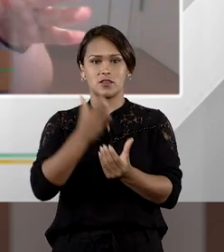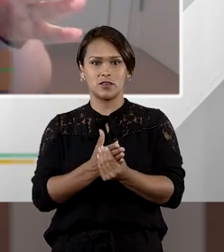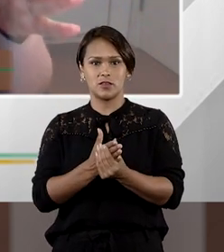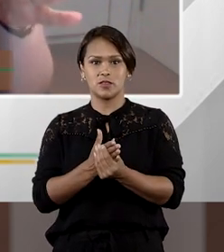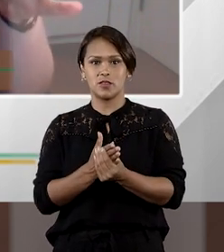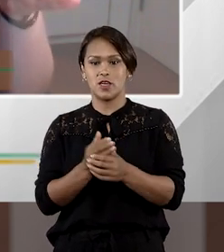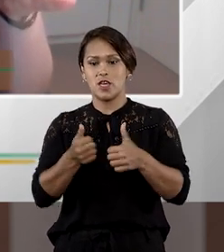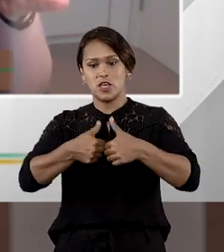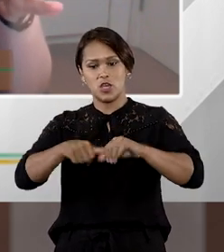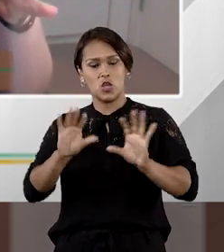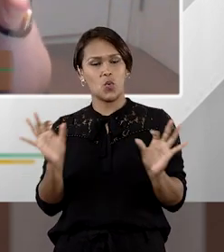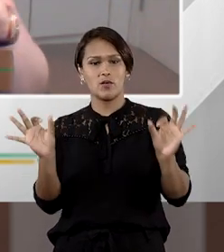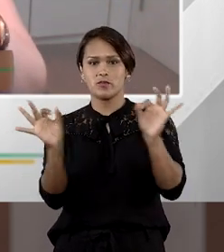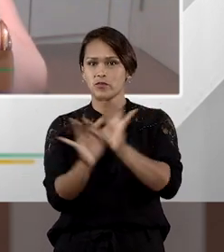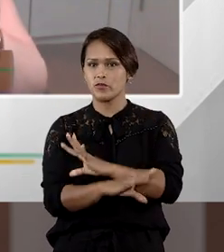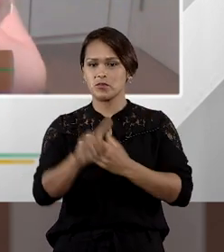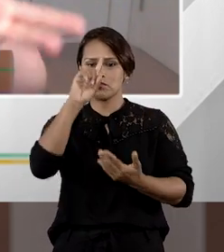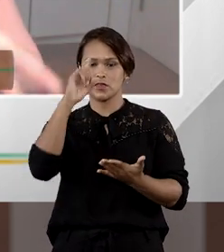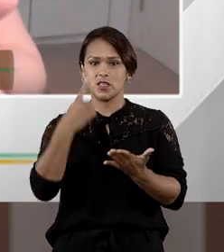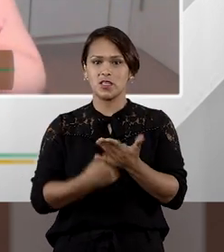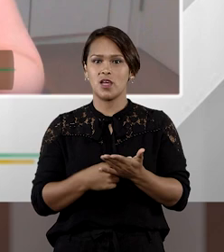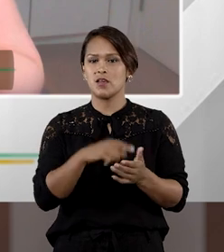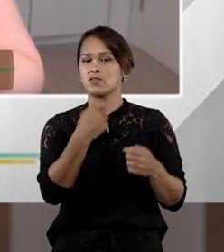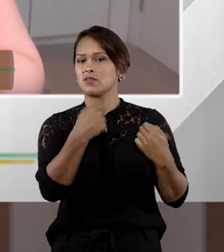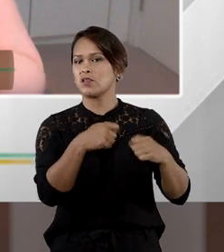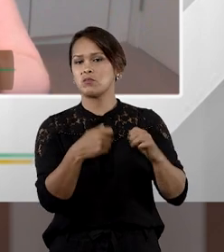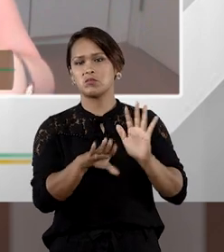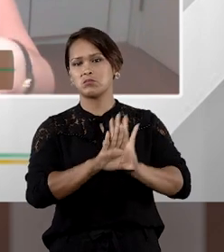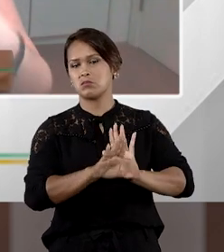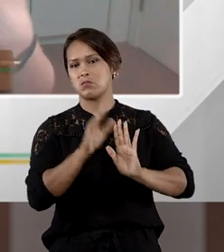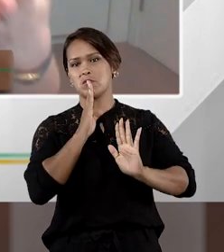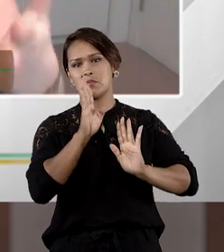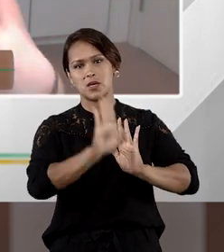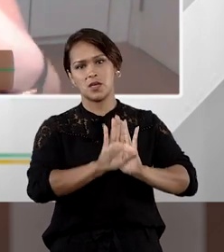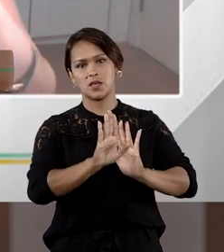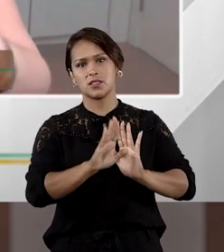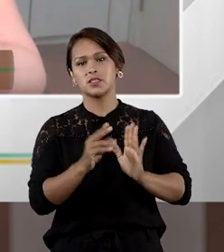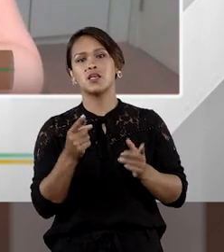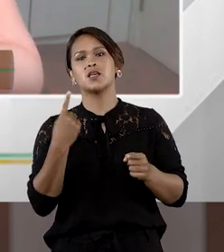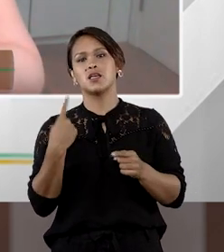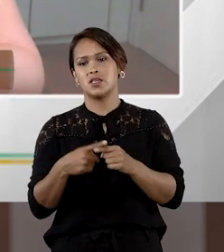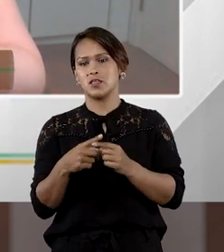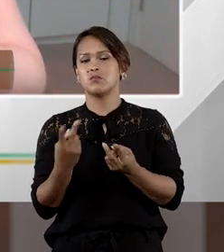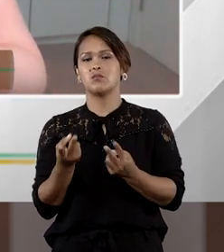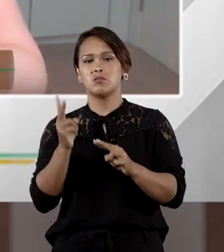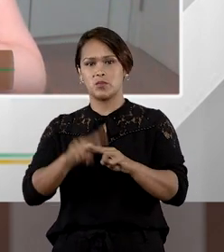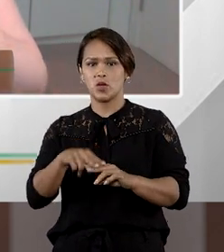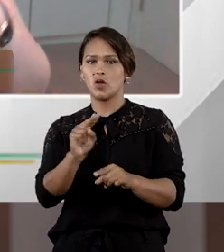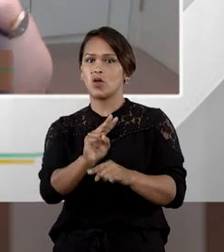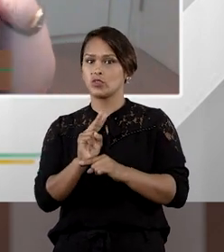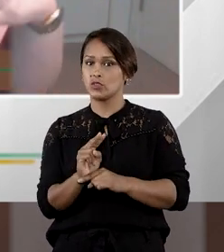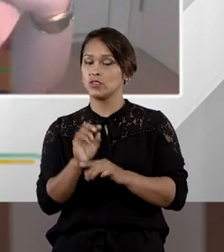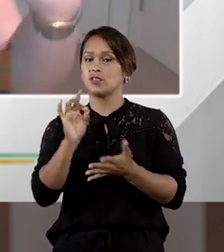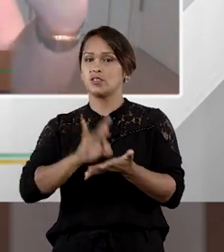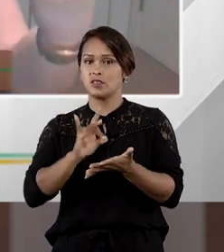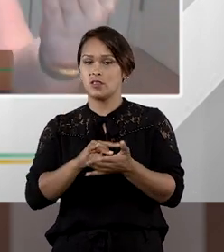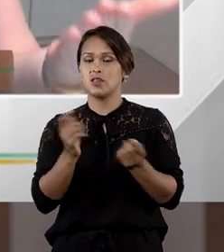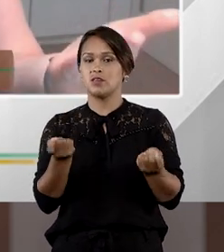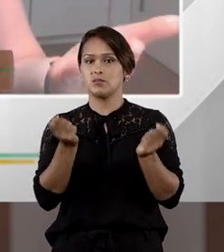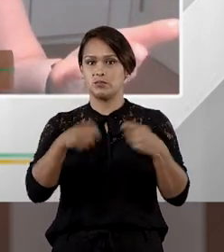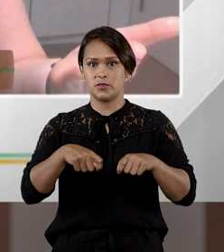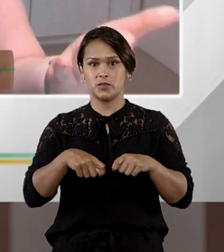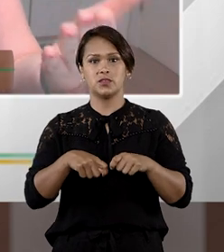processo, enquanto não tiver uma decisão dizendo que ele não deve, ele pode sendo executado provisoriamente. Então, realmente,